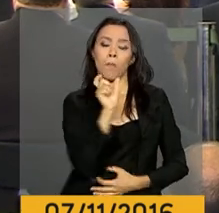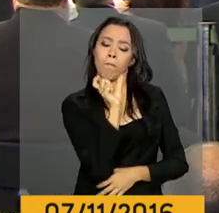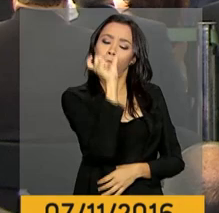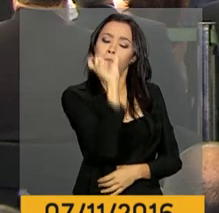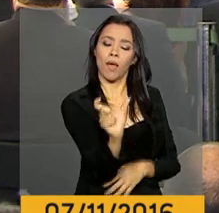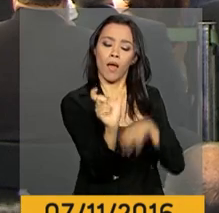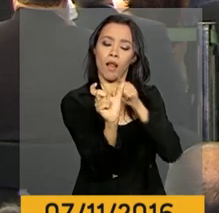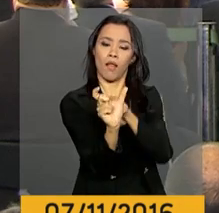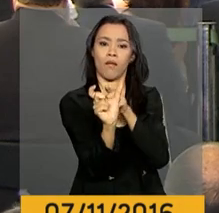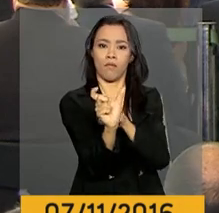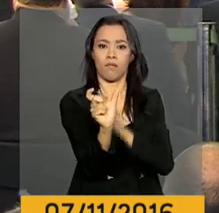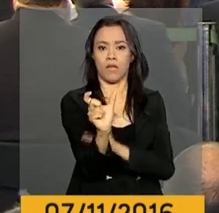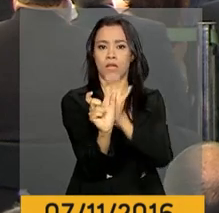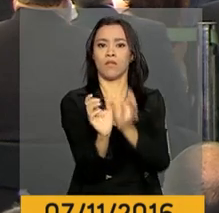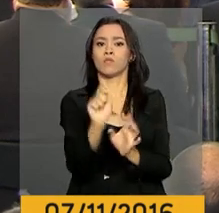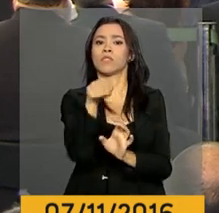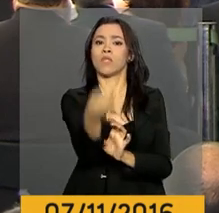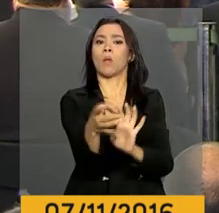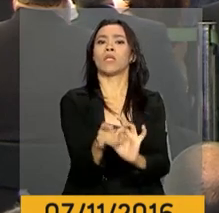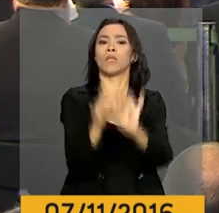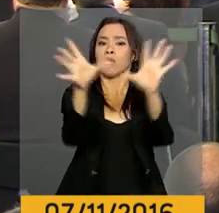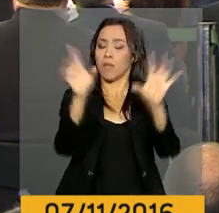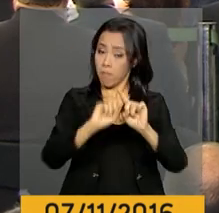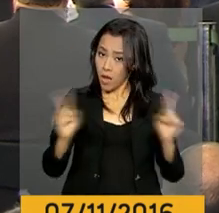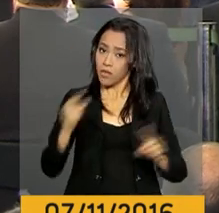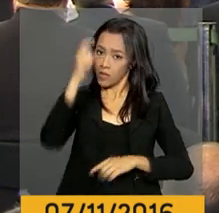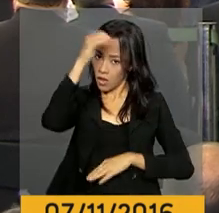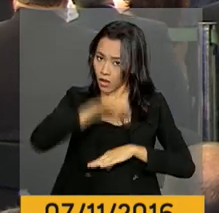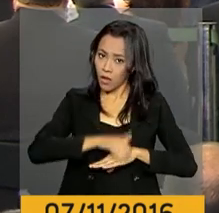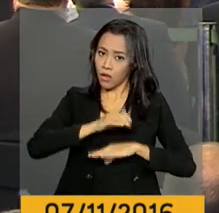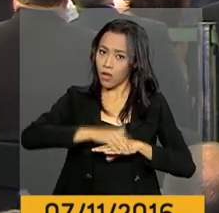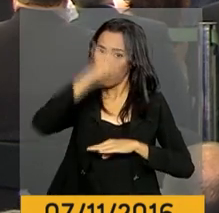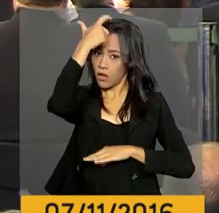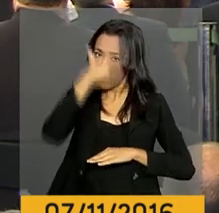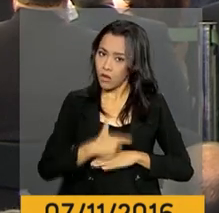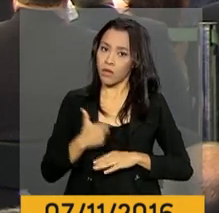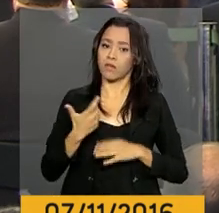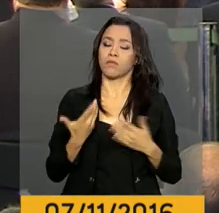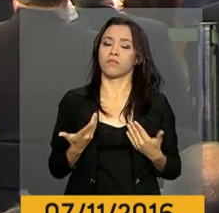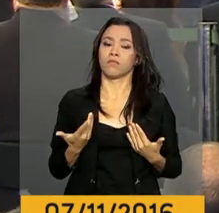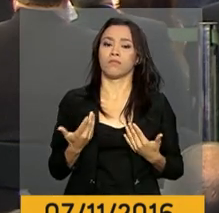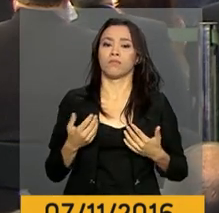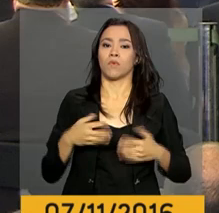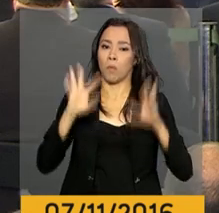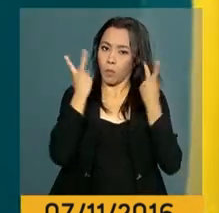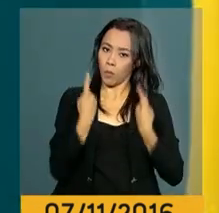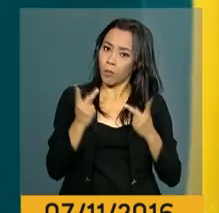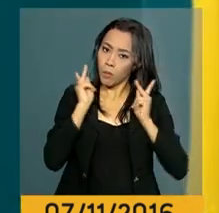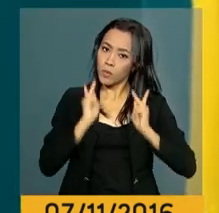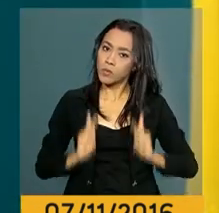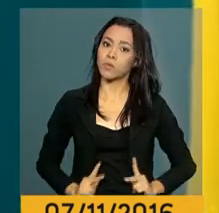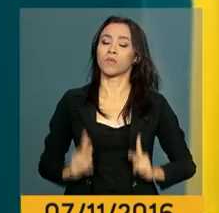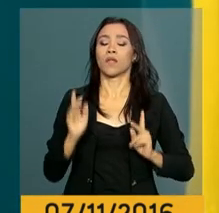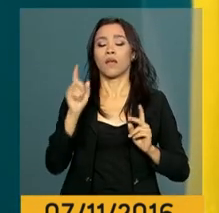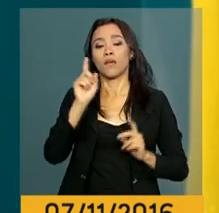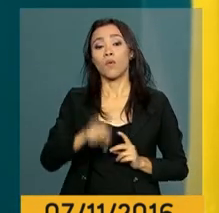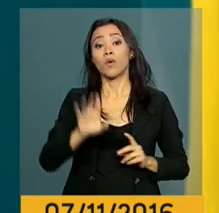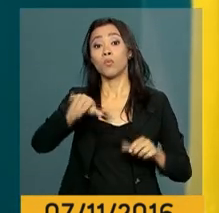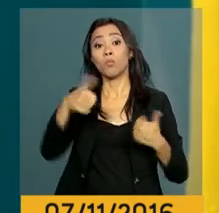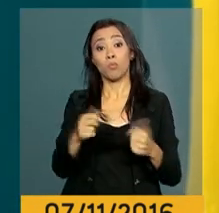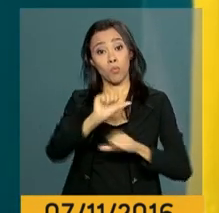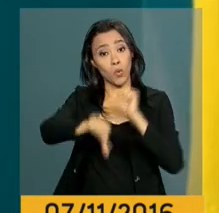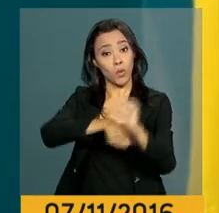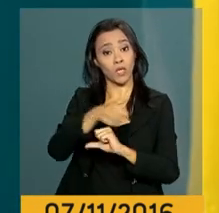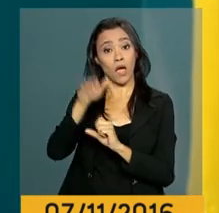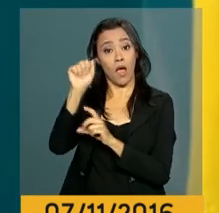você leva adiante, quando nós todos, o governo leva adiante a ideia desta mudança de patamar de AM para FM, é